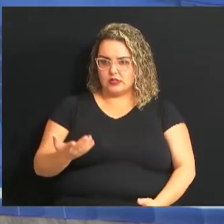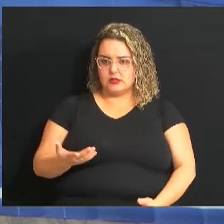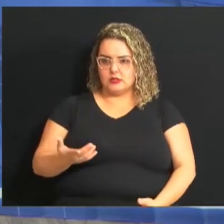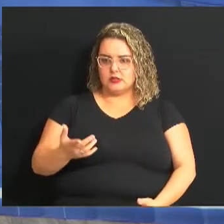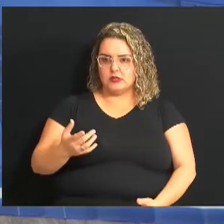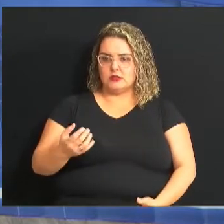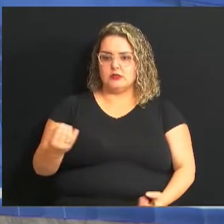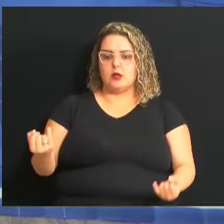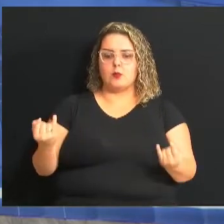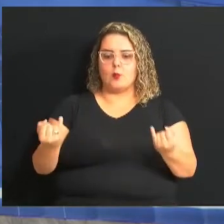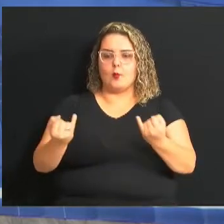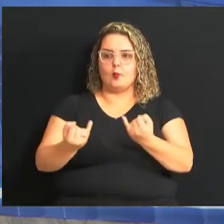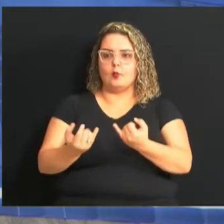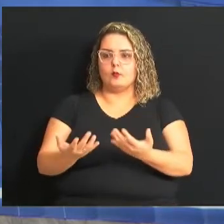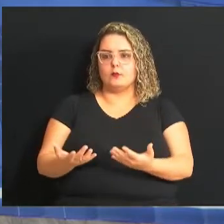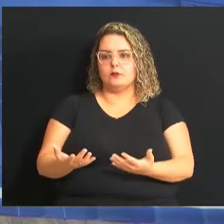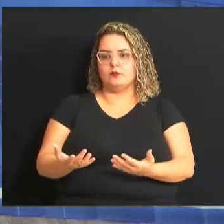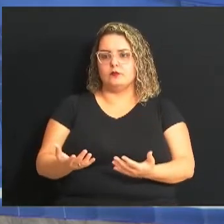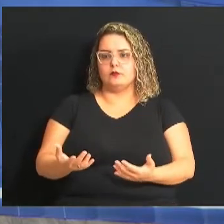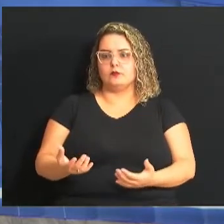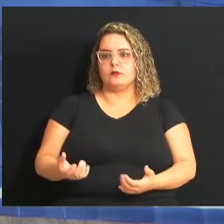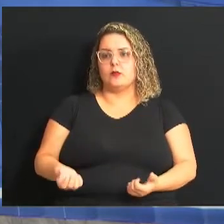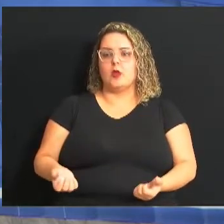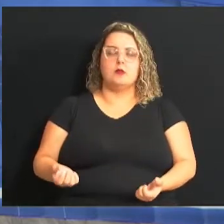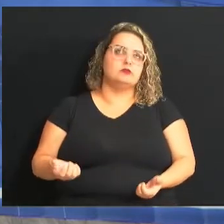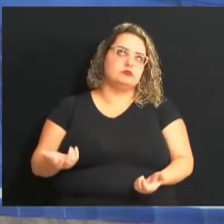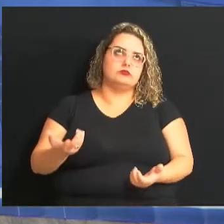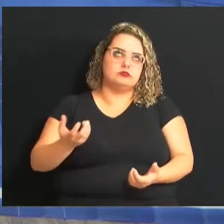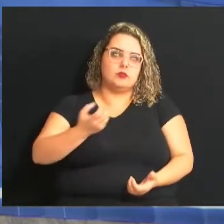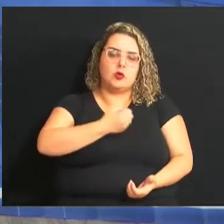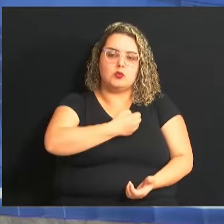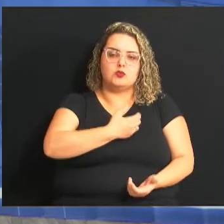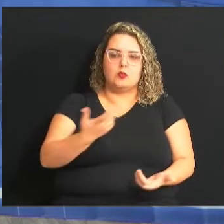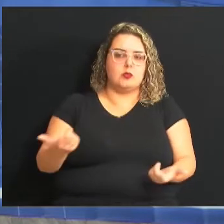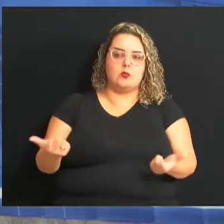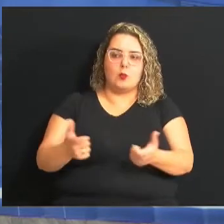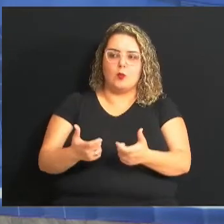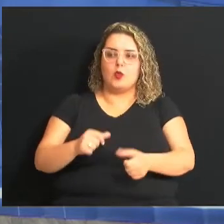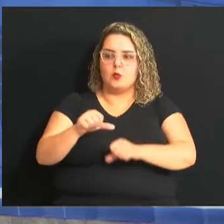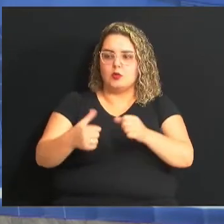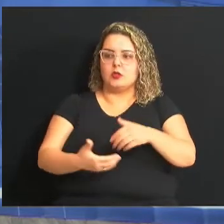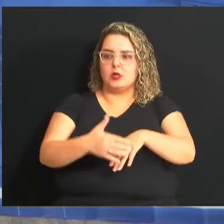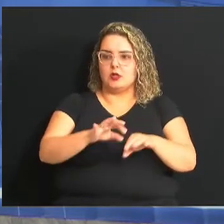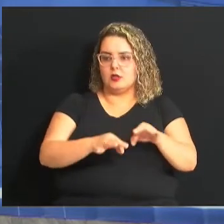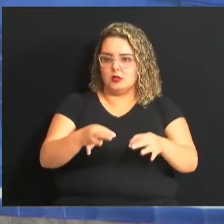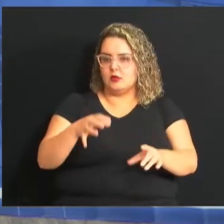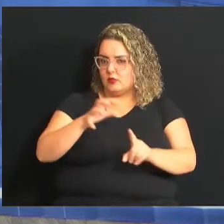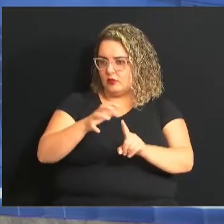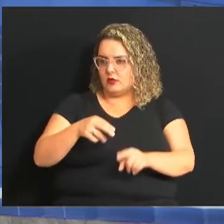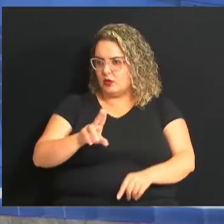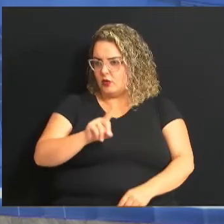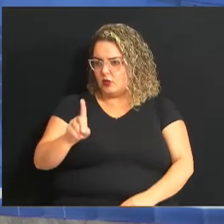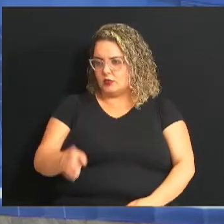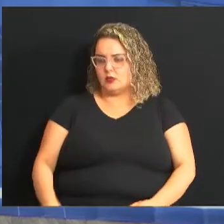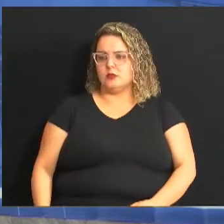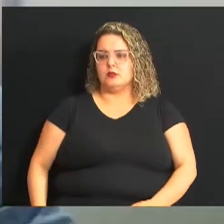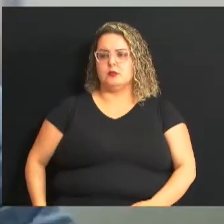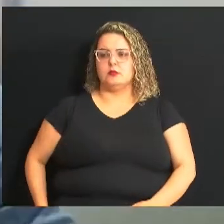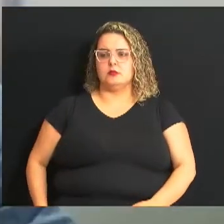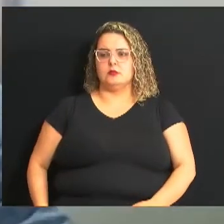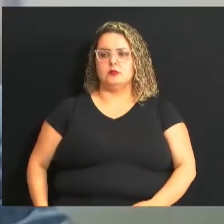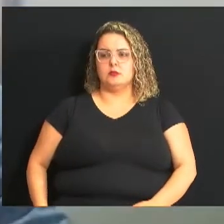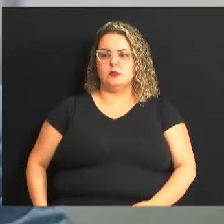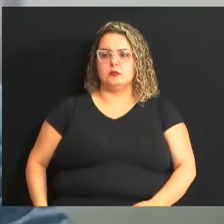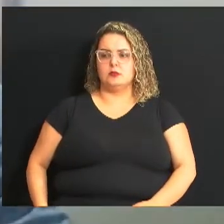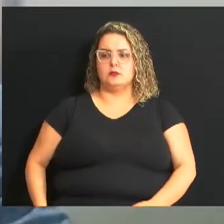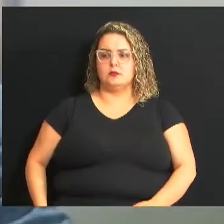perder certa quantidade aí de peso, já tem que mudar o calçado? Influencia ou não? É